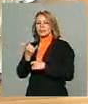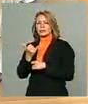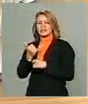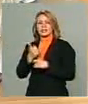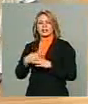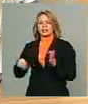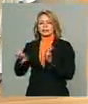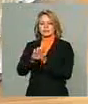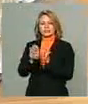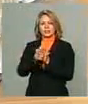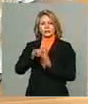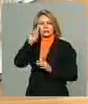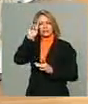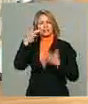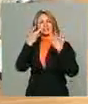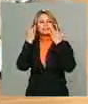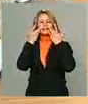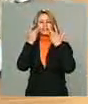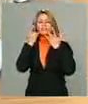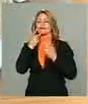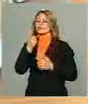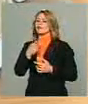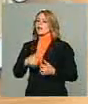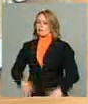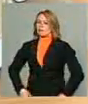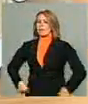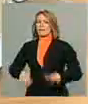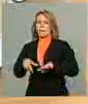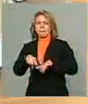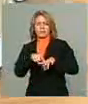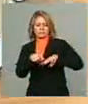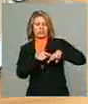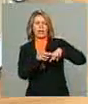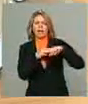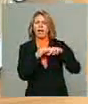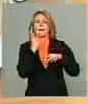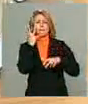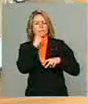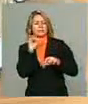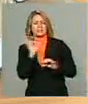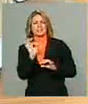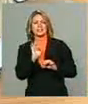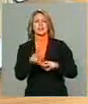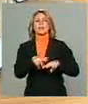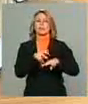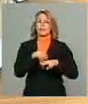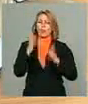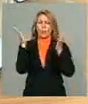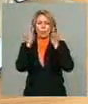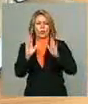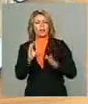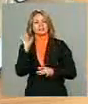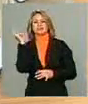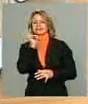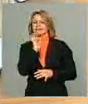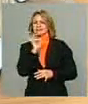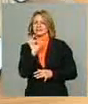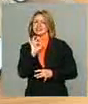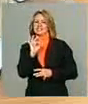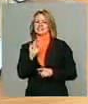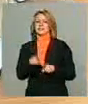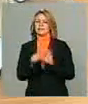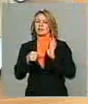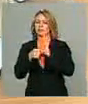pra estreia do espetáculo você falou vai tirar botar essas pernas de fora que você tem as pernas as pernas linda tem um corpo lindo sempre teve